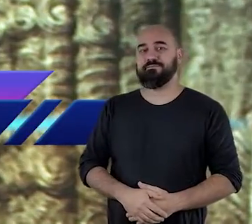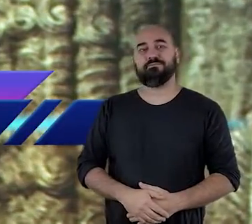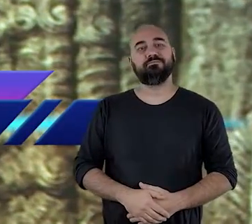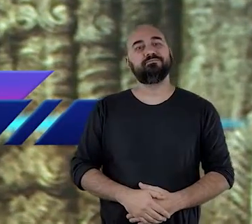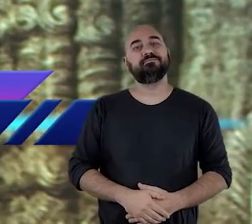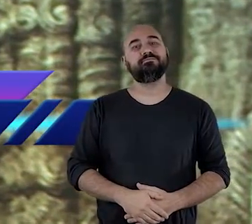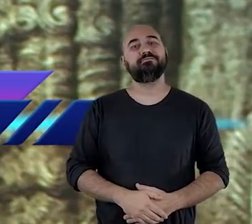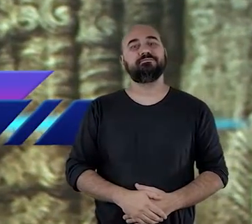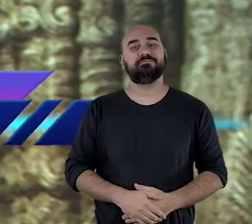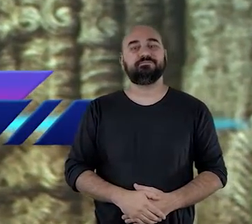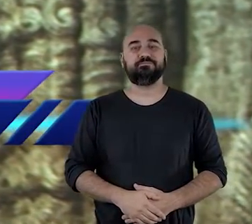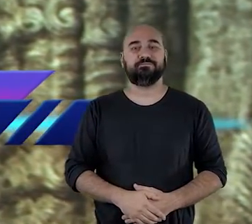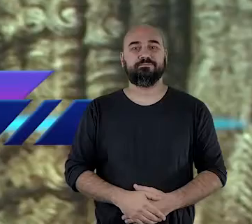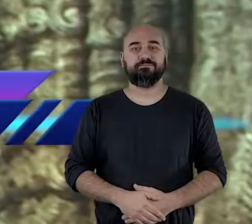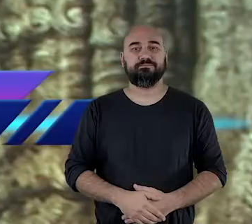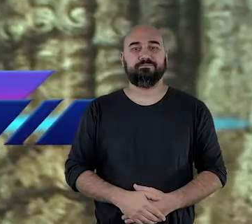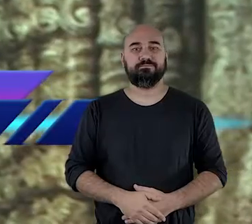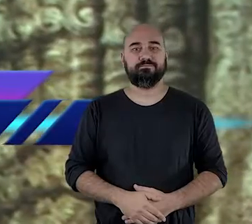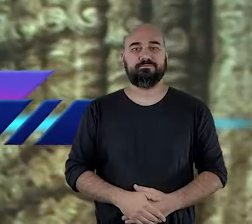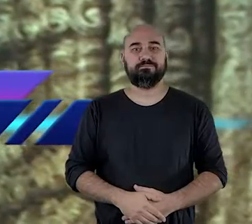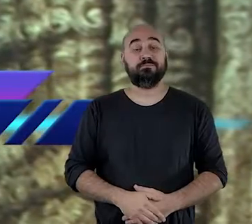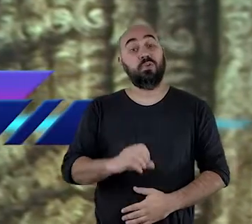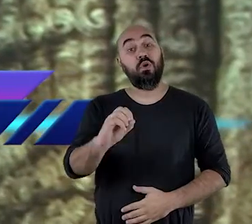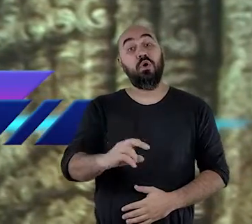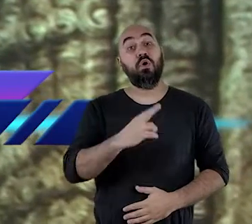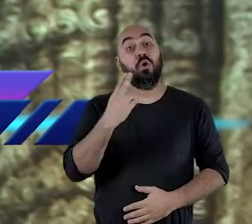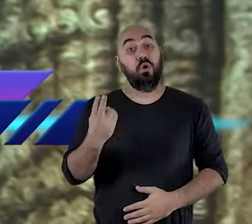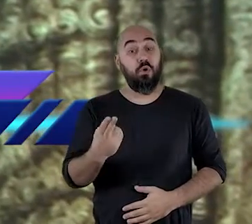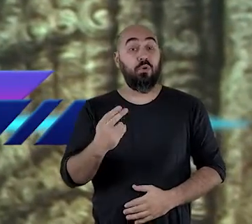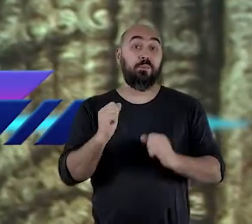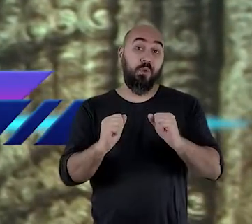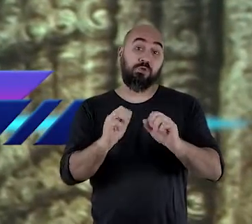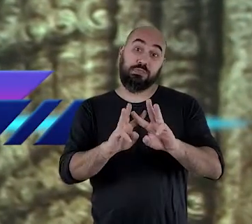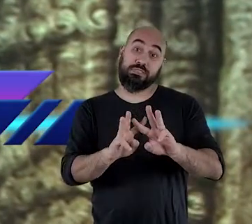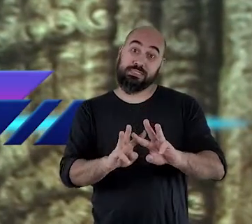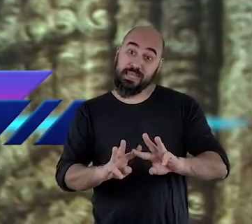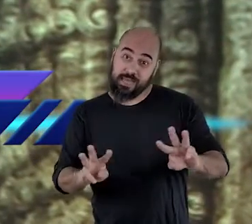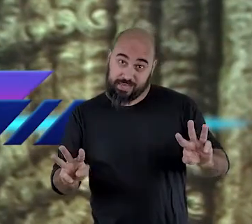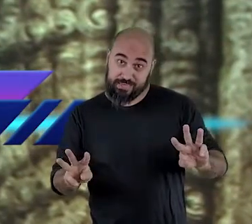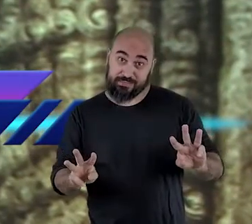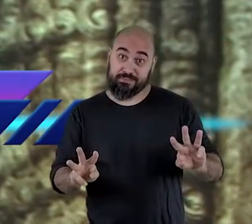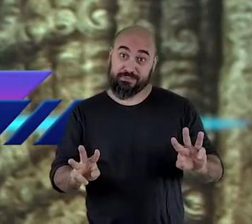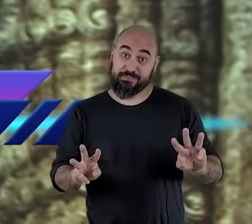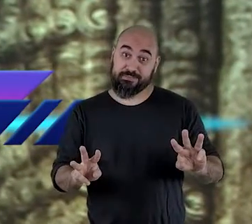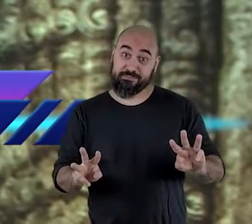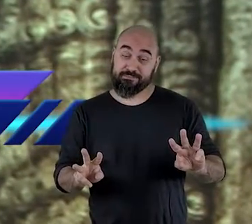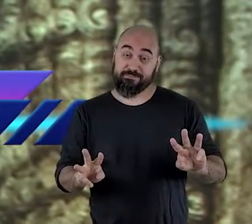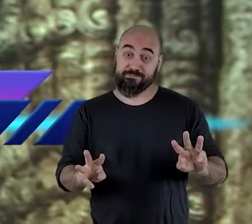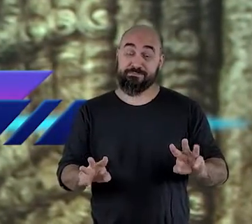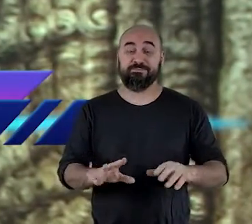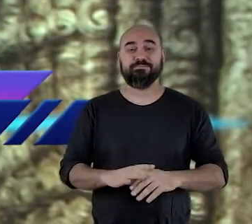98244 0077. Ou você pode entrar no nosso site